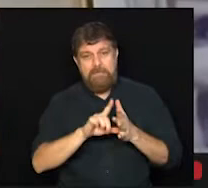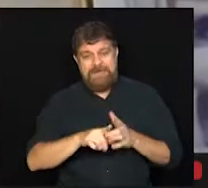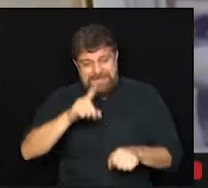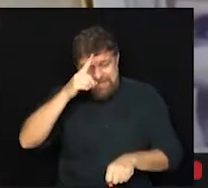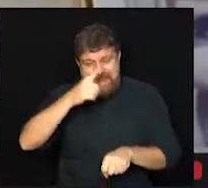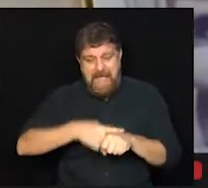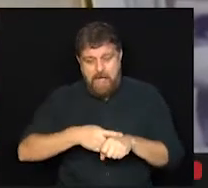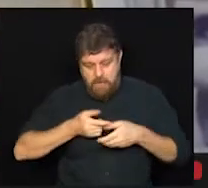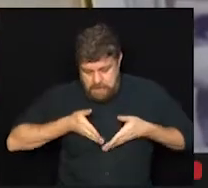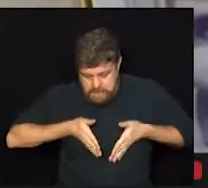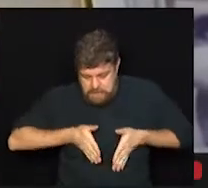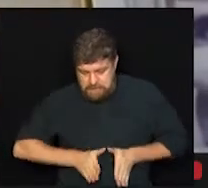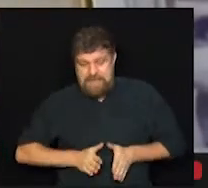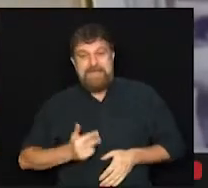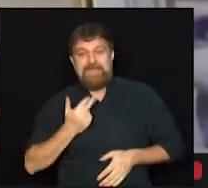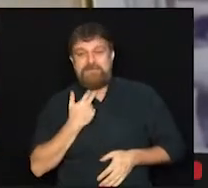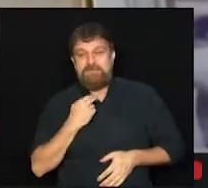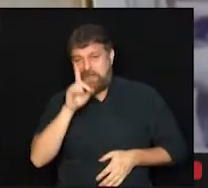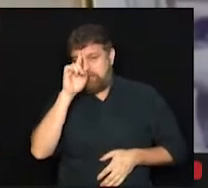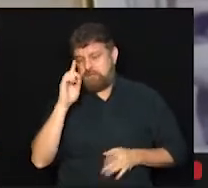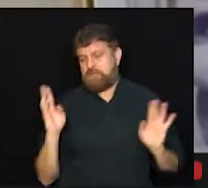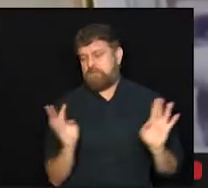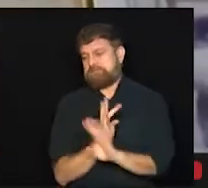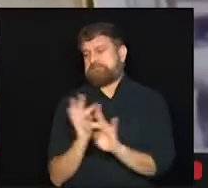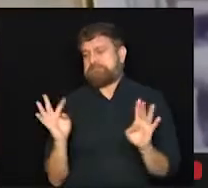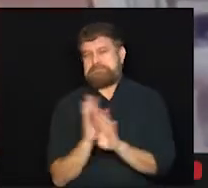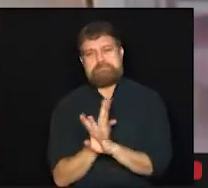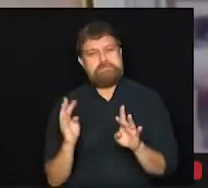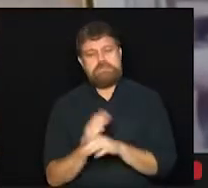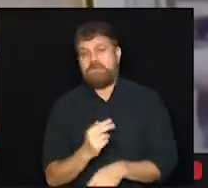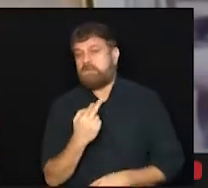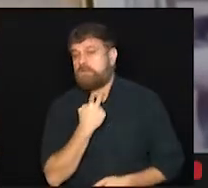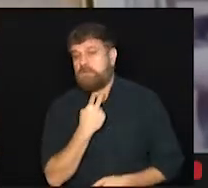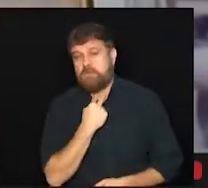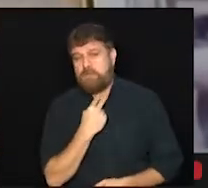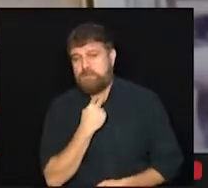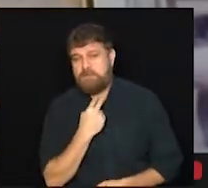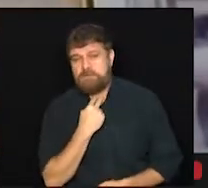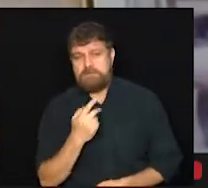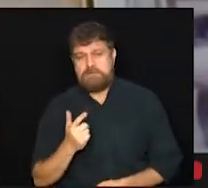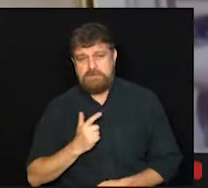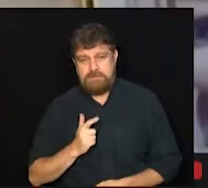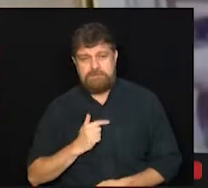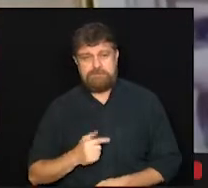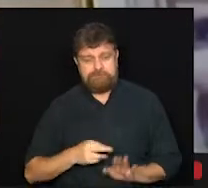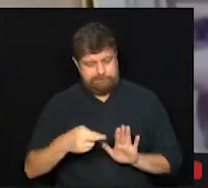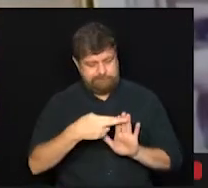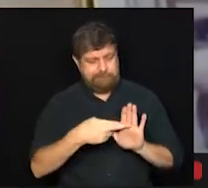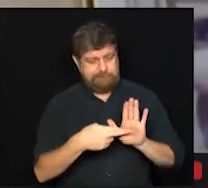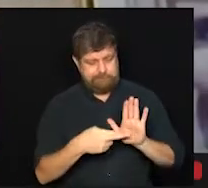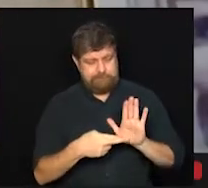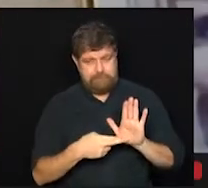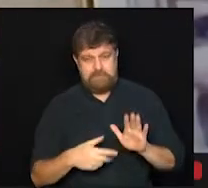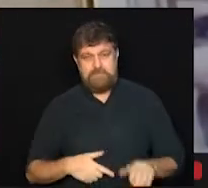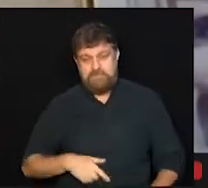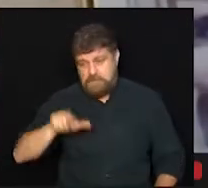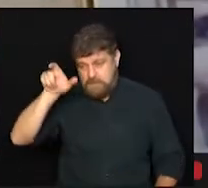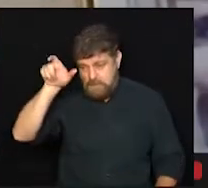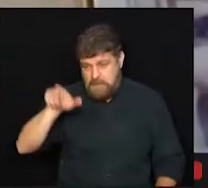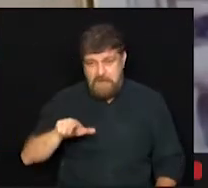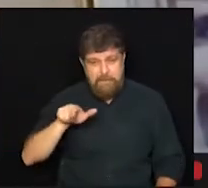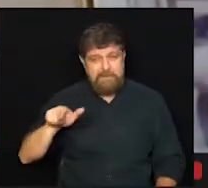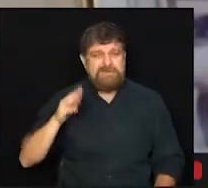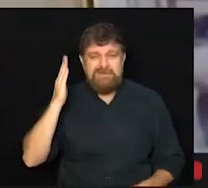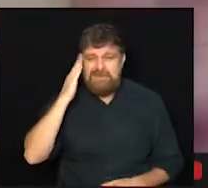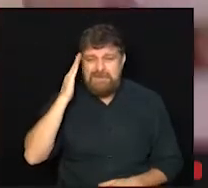não dá para ficar circulando no hospital. Então tem uma série de contatos. A pessoa que eu sei